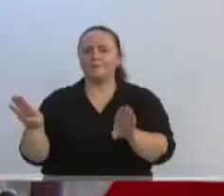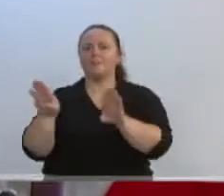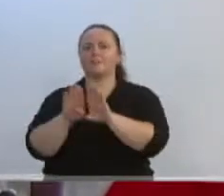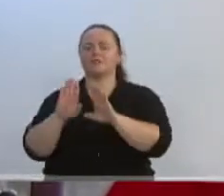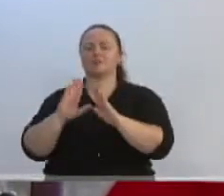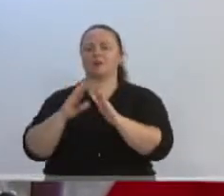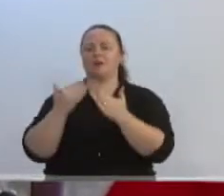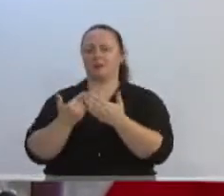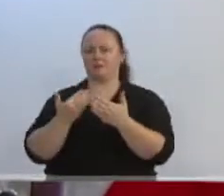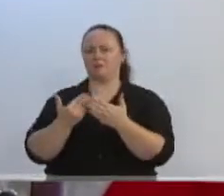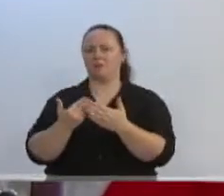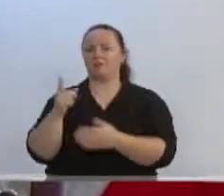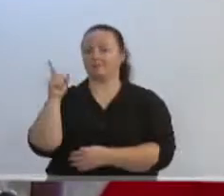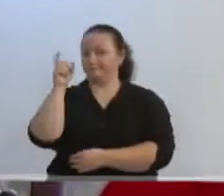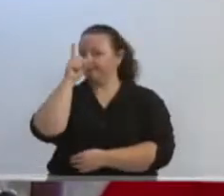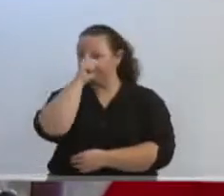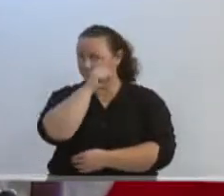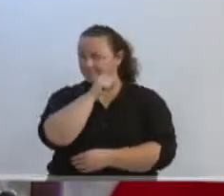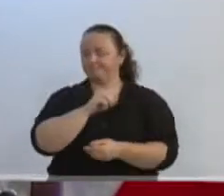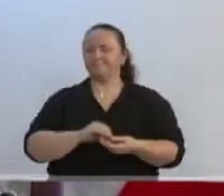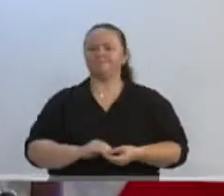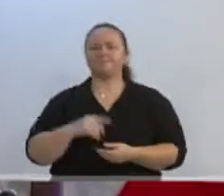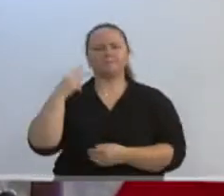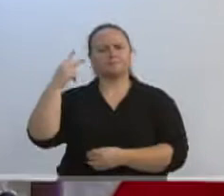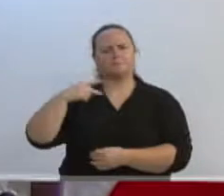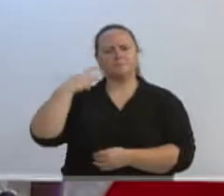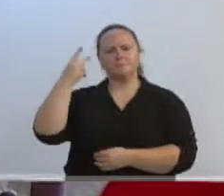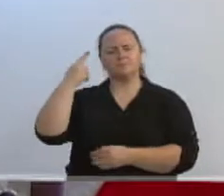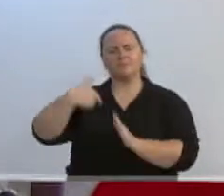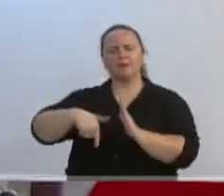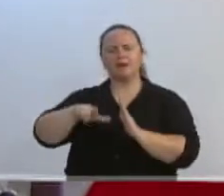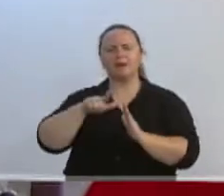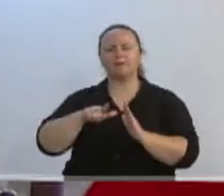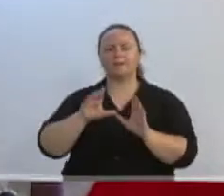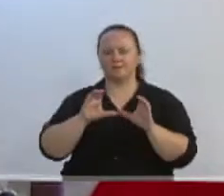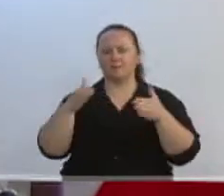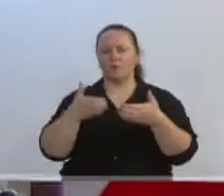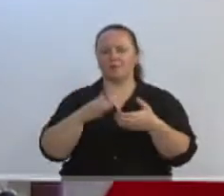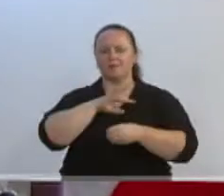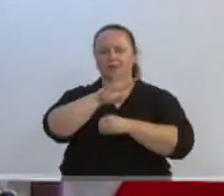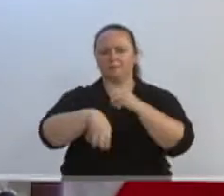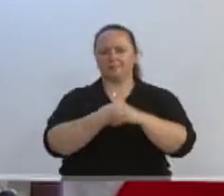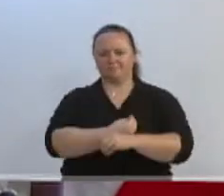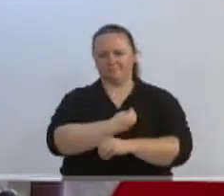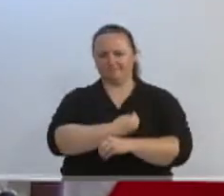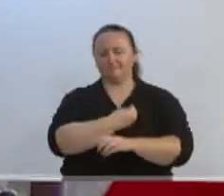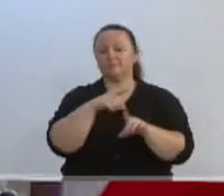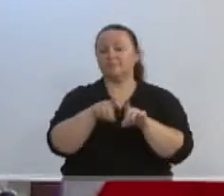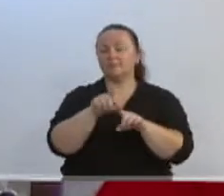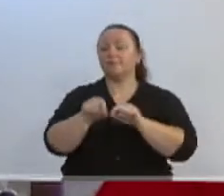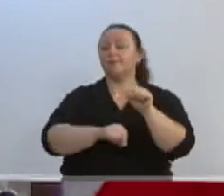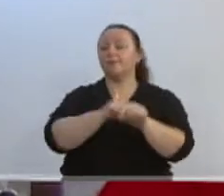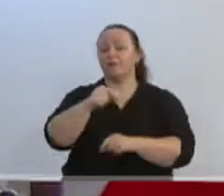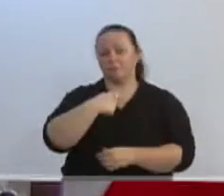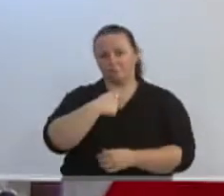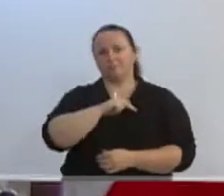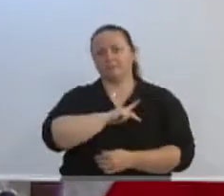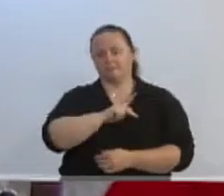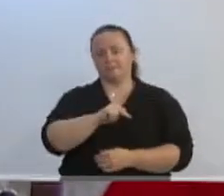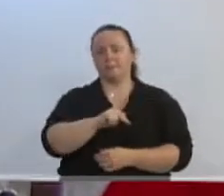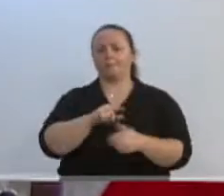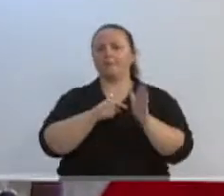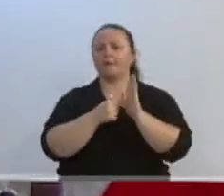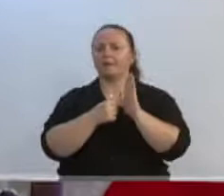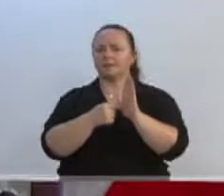das escolas. Até o vereador propôs há pouco, na Comissão do Meio Ambiente, o vereador Alexandre Caminha, inclusive fizemos como presidente já uma indicação